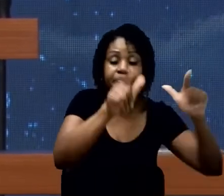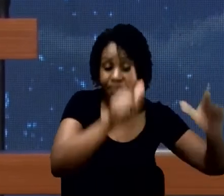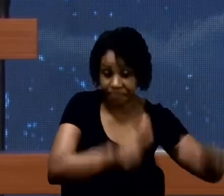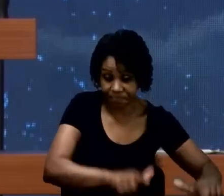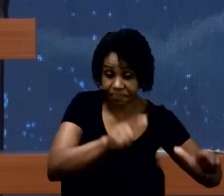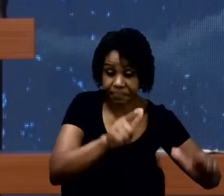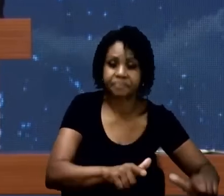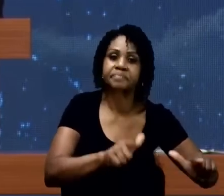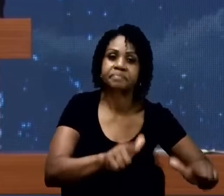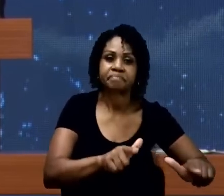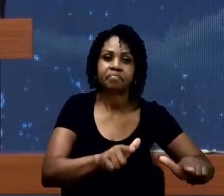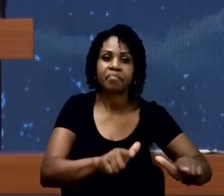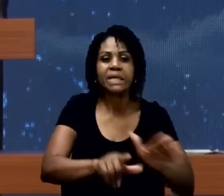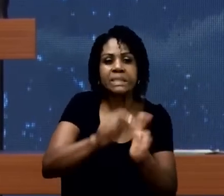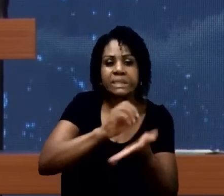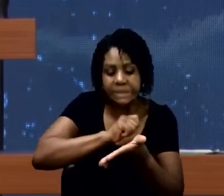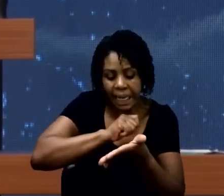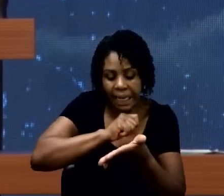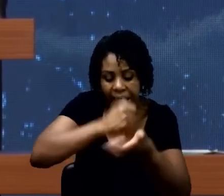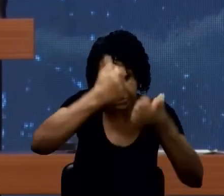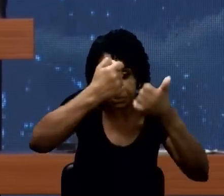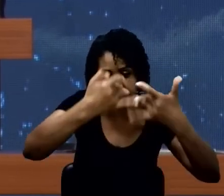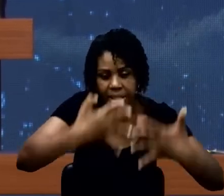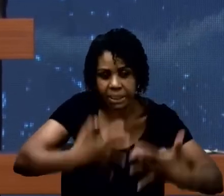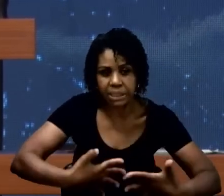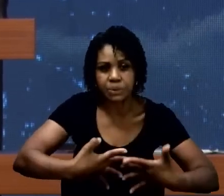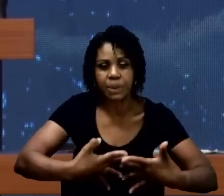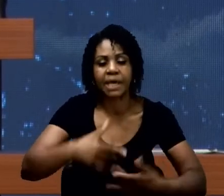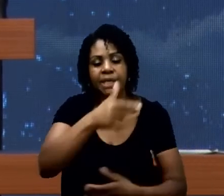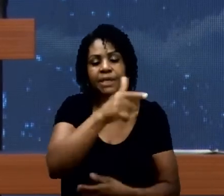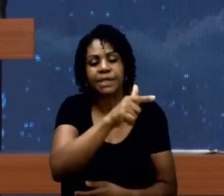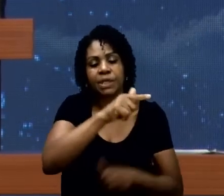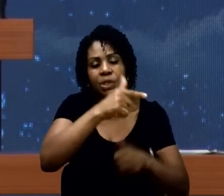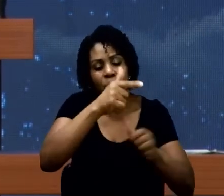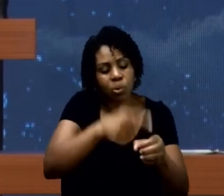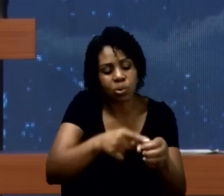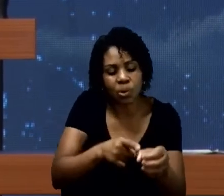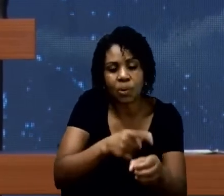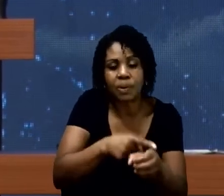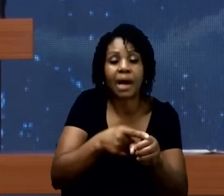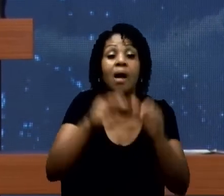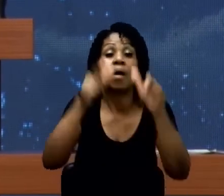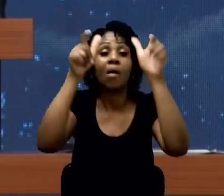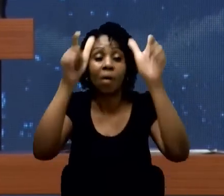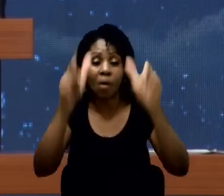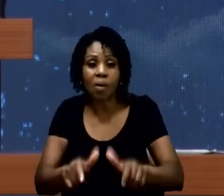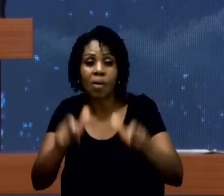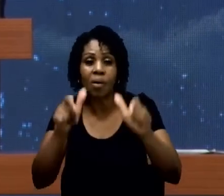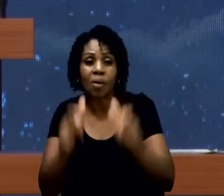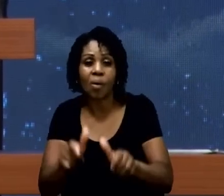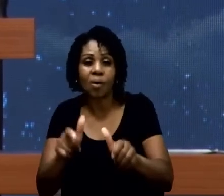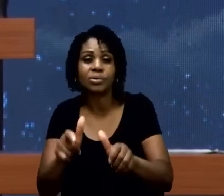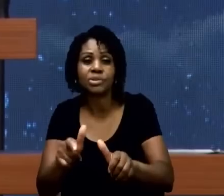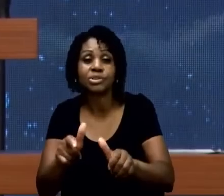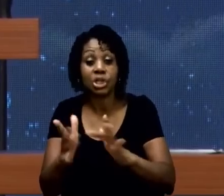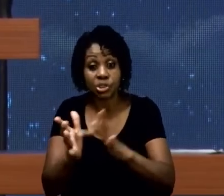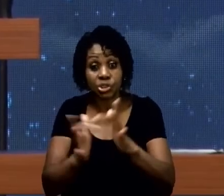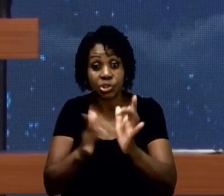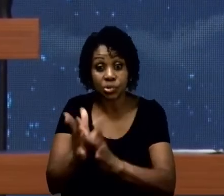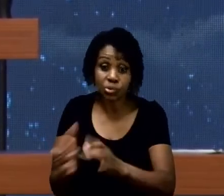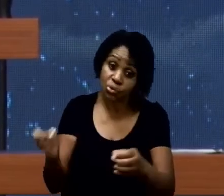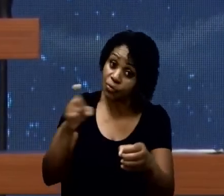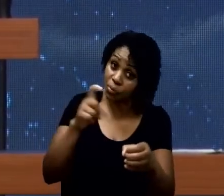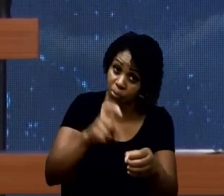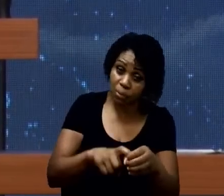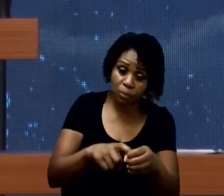Que está escrito no versículo 53. Em Genezaré. Onde aportaram? De novo Jesus voltou. Mas